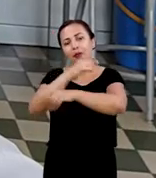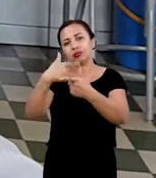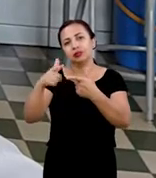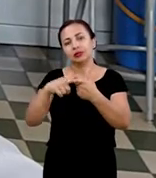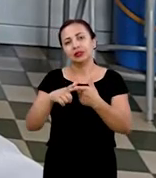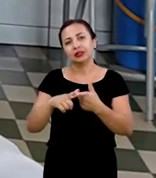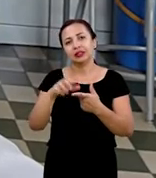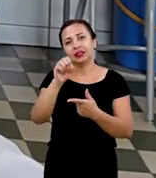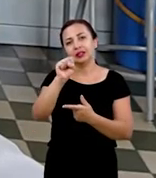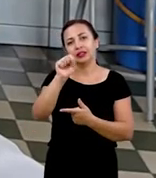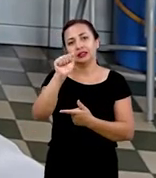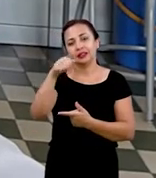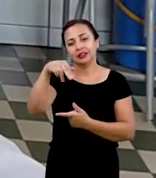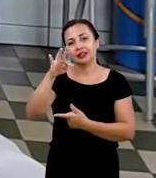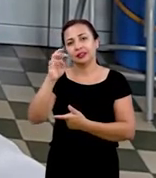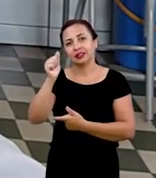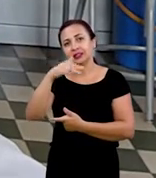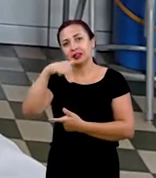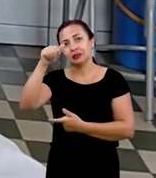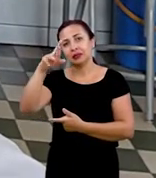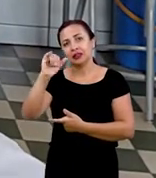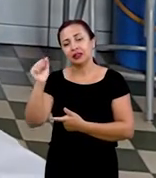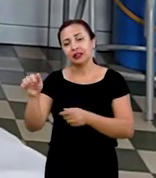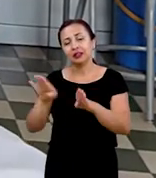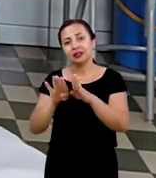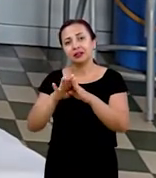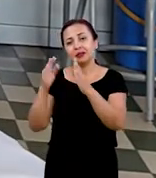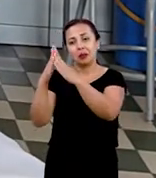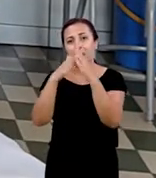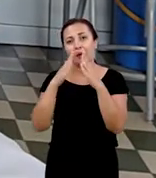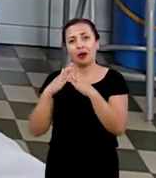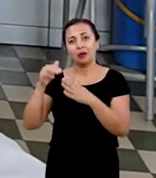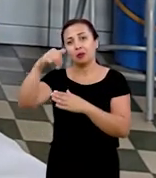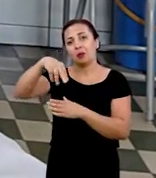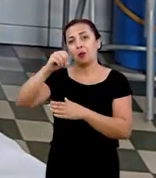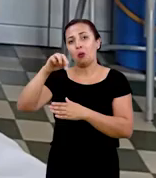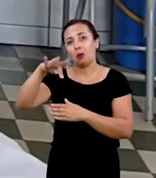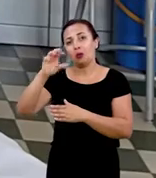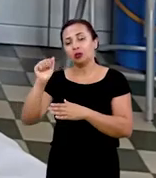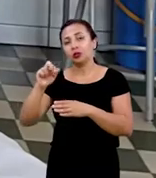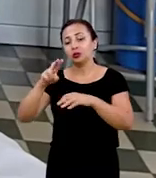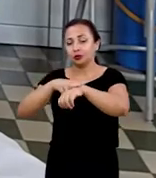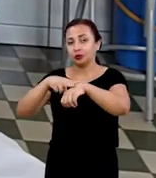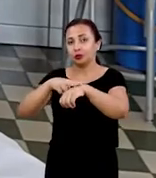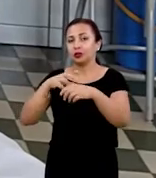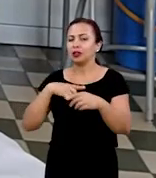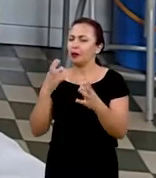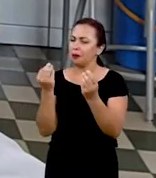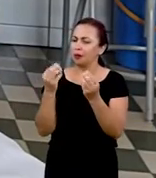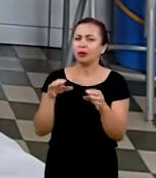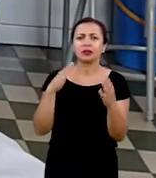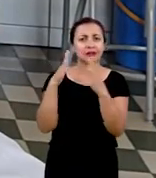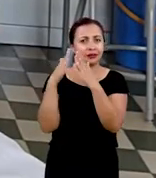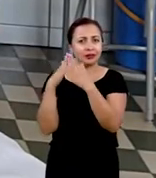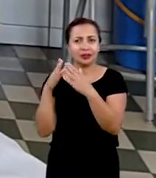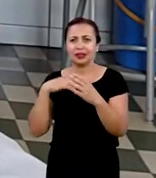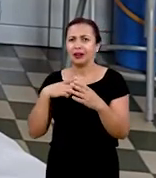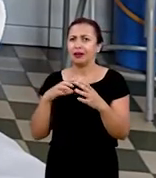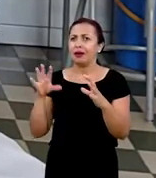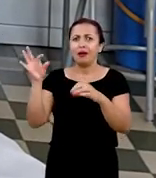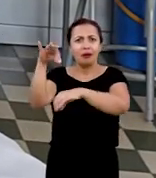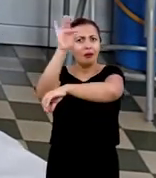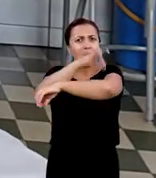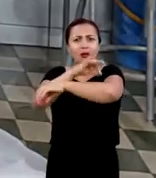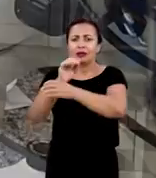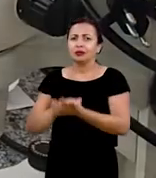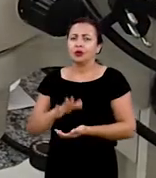que foi o bairro da Santa Maria da Codipe e o bairro de Monte Verde. Eles tiveram muitas casas que estavam cobertas